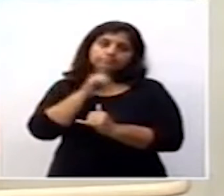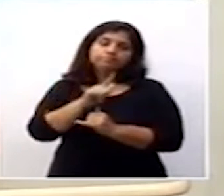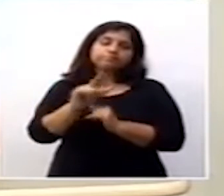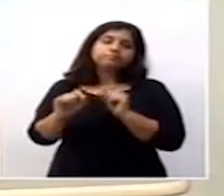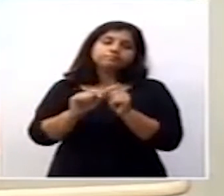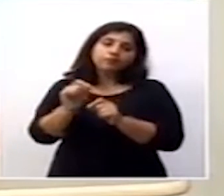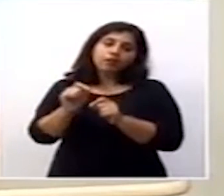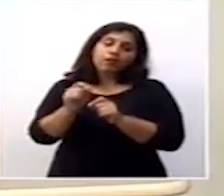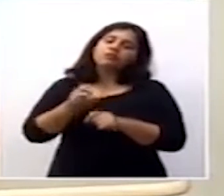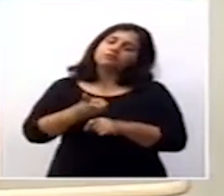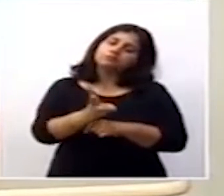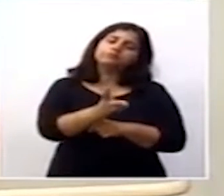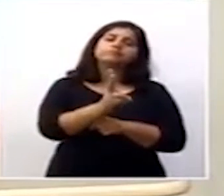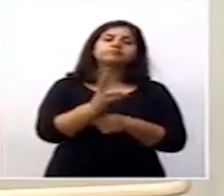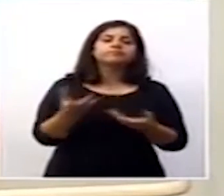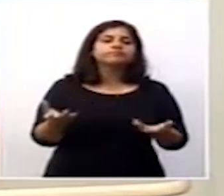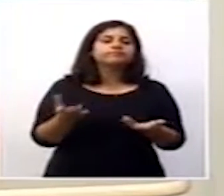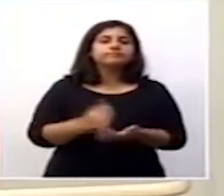e seguir adiante.